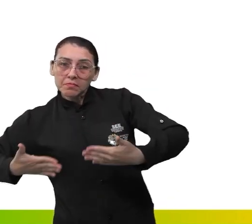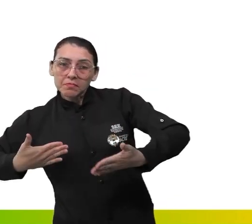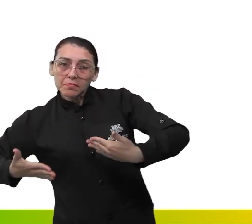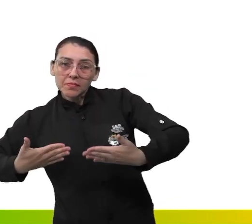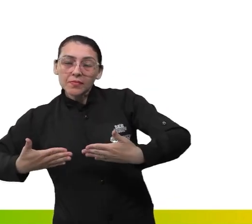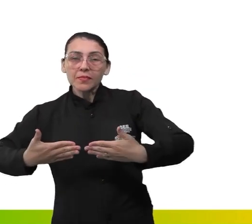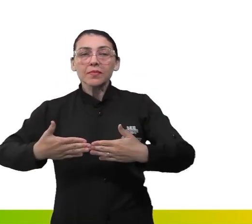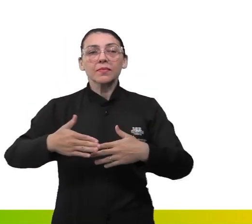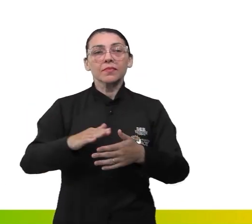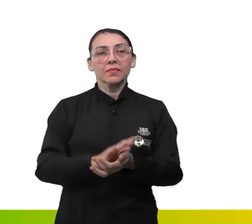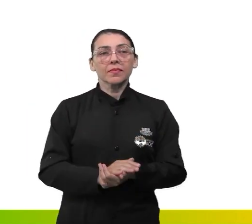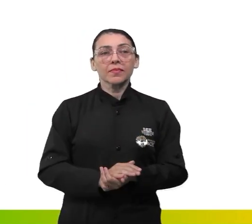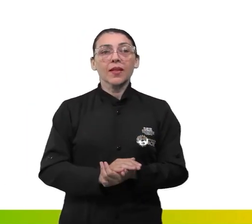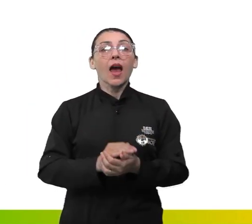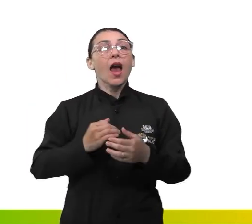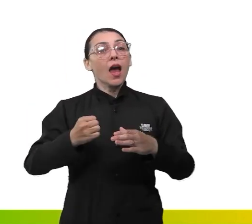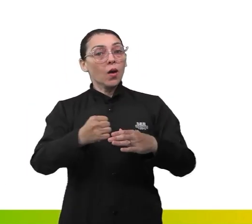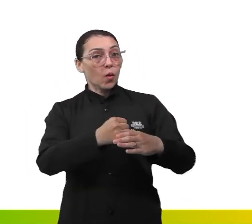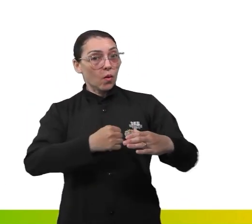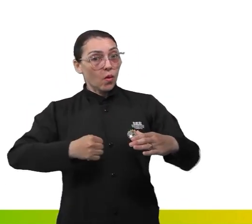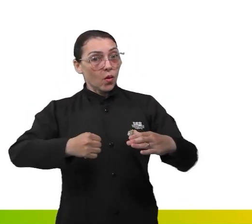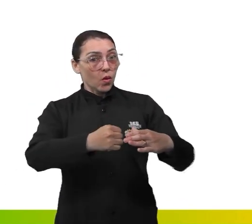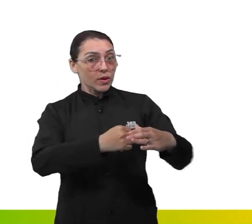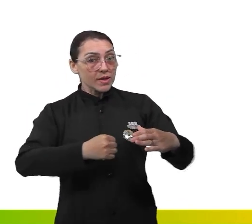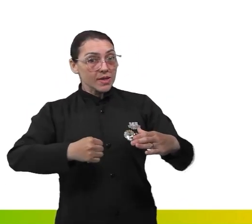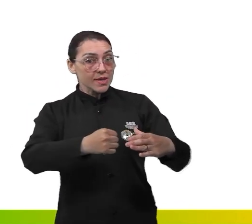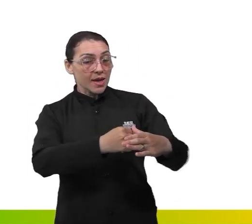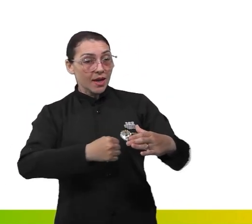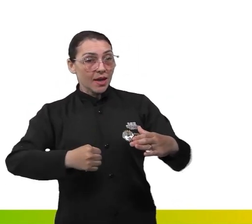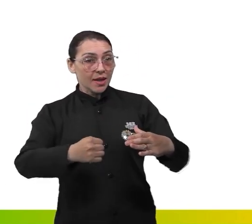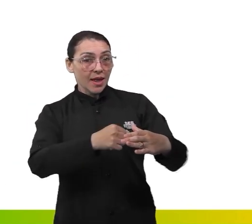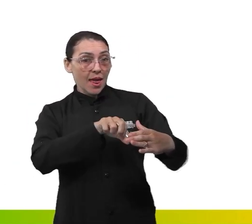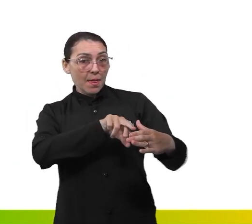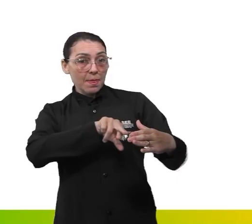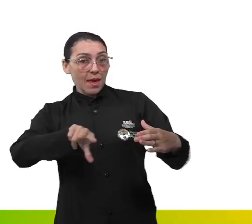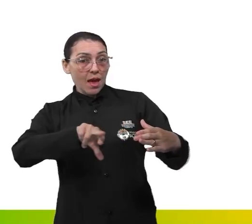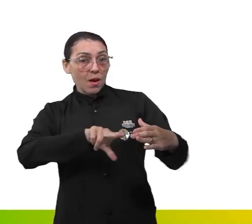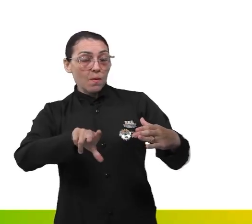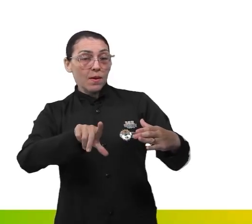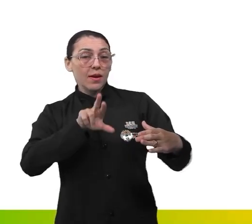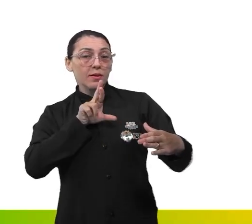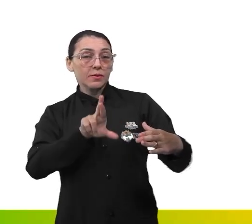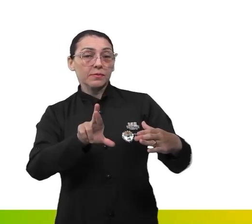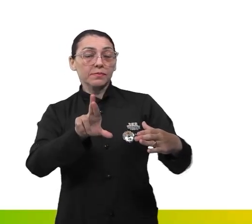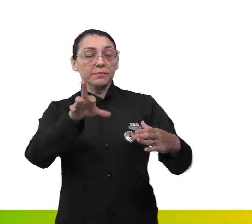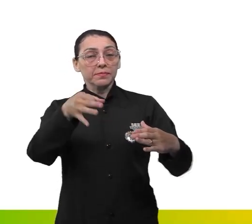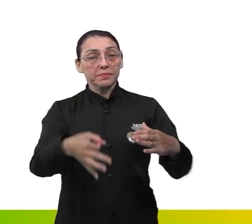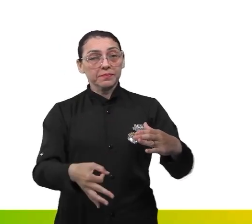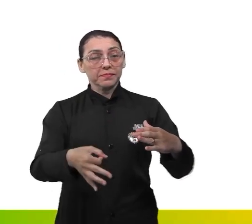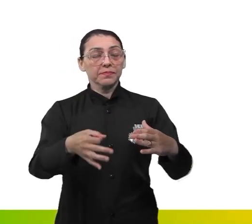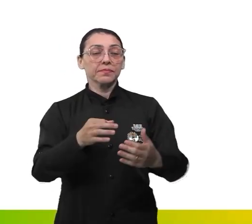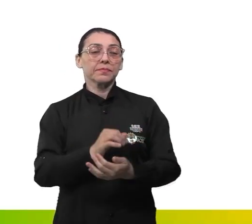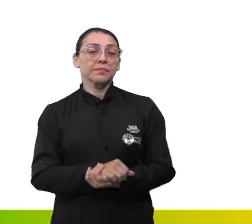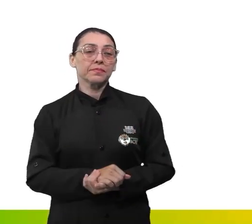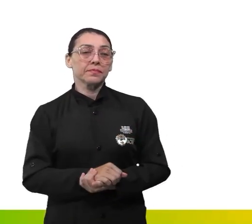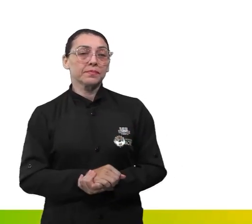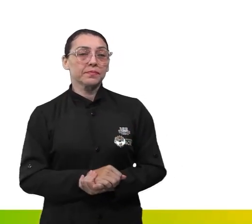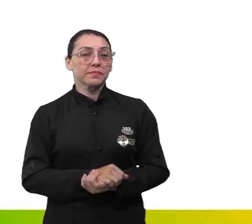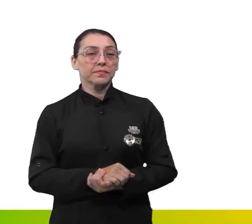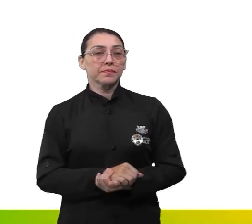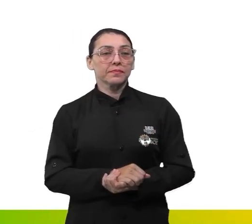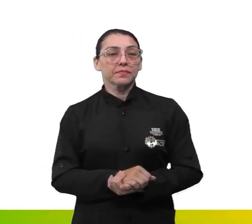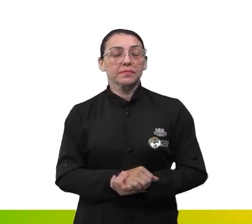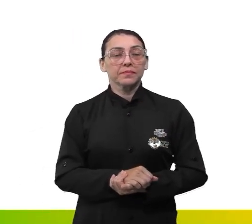que ele está cozinhando. Então, não seria essa a nossa alternativa, né? O John não está dormindo, ele está